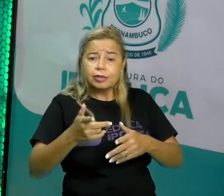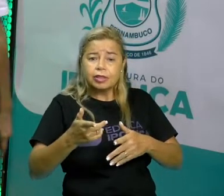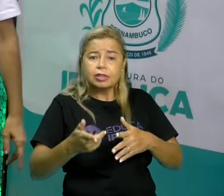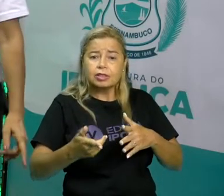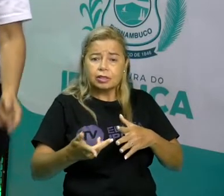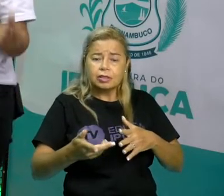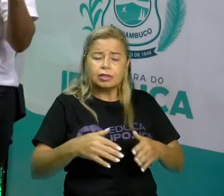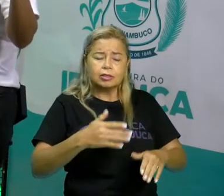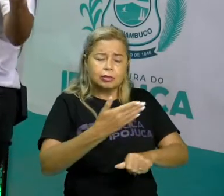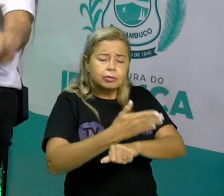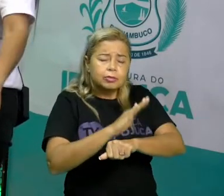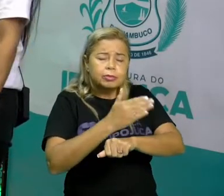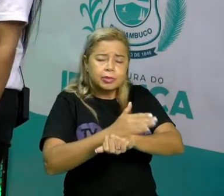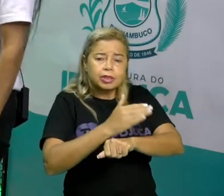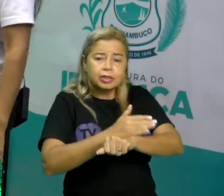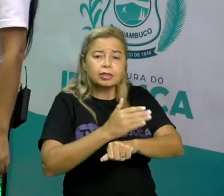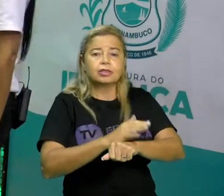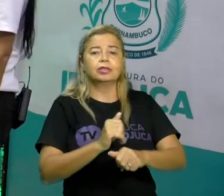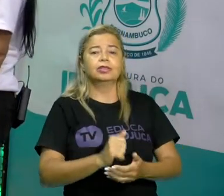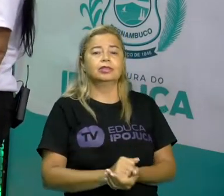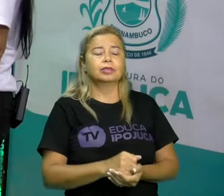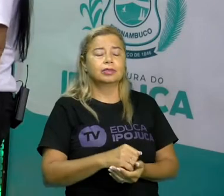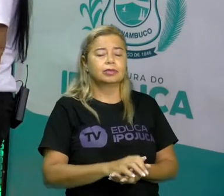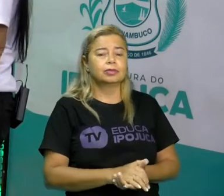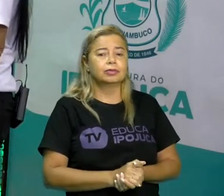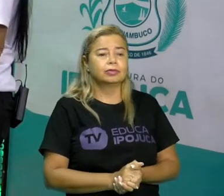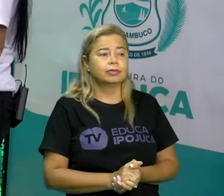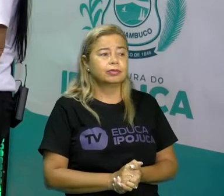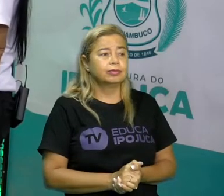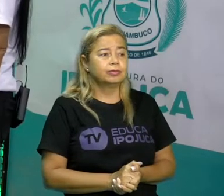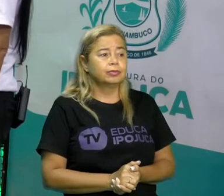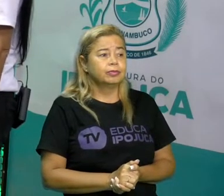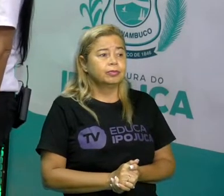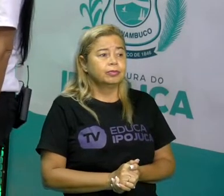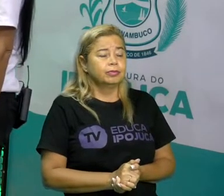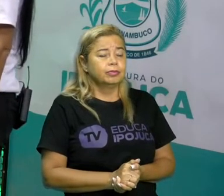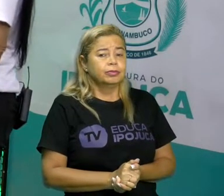conseguir aprender a nossa matemática.